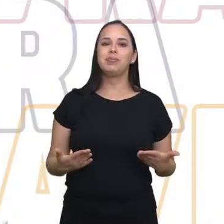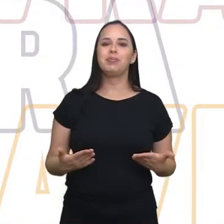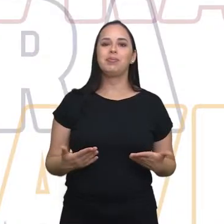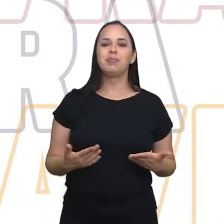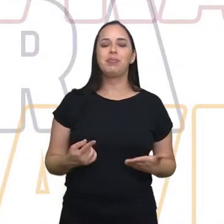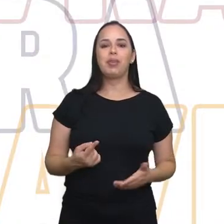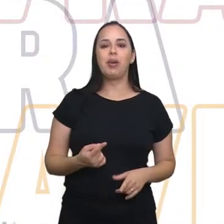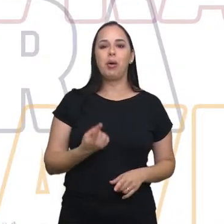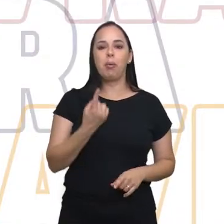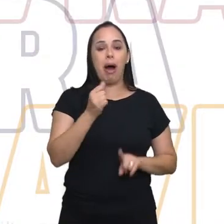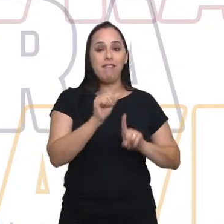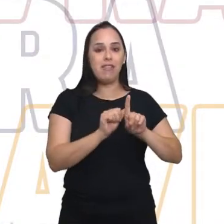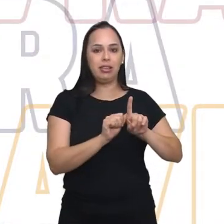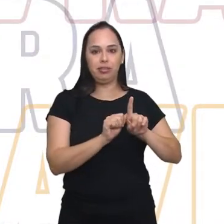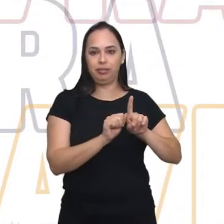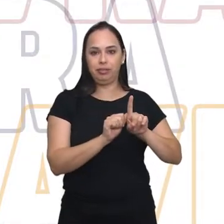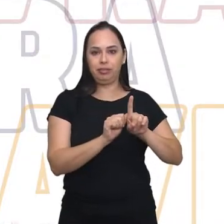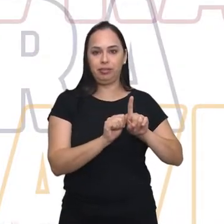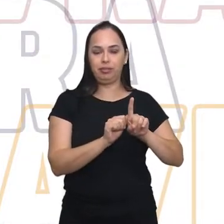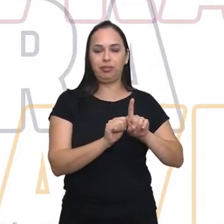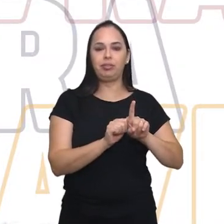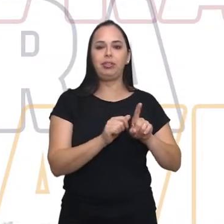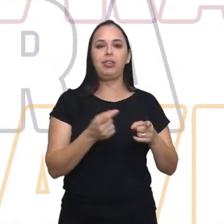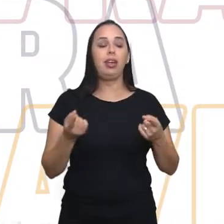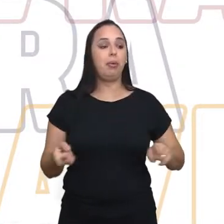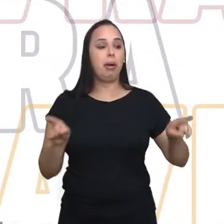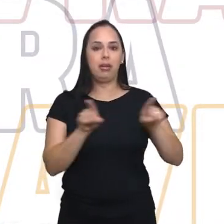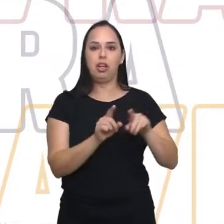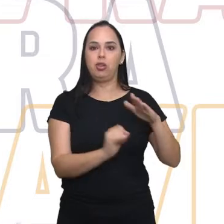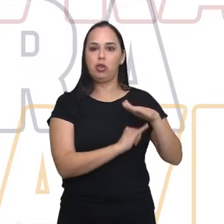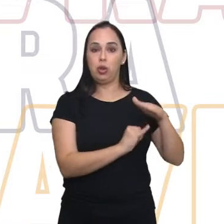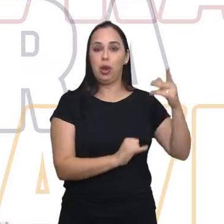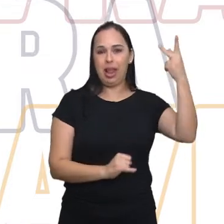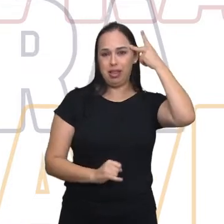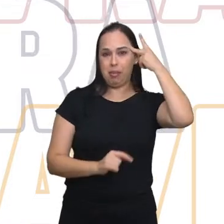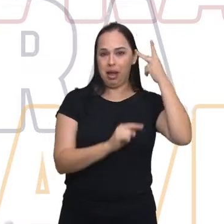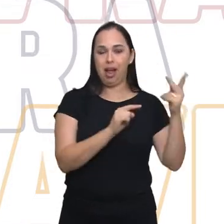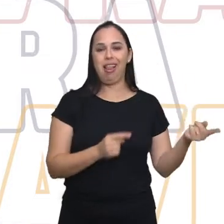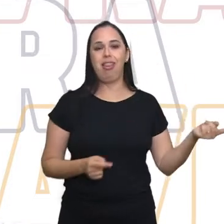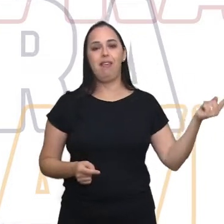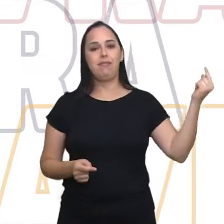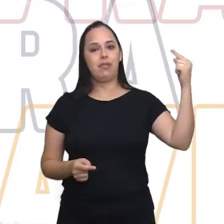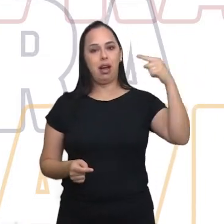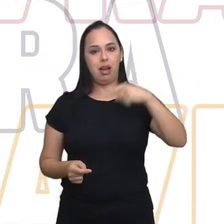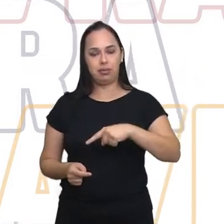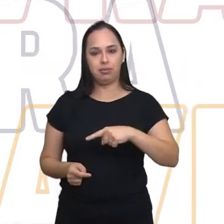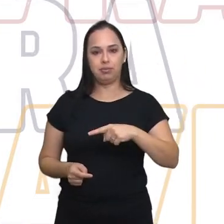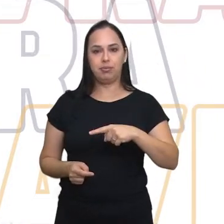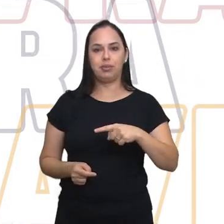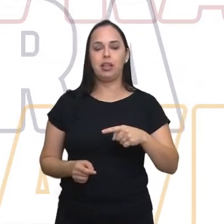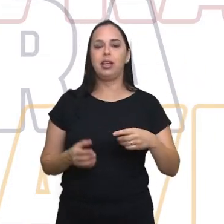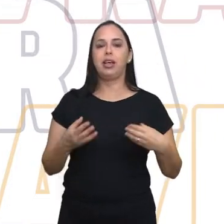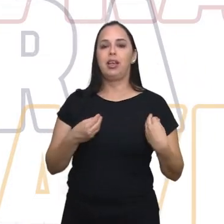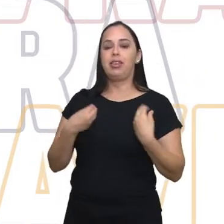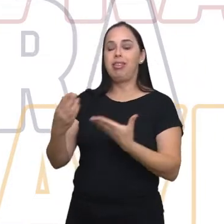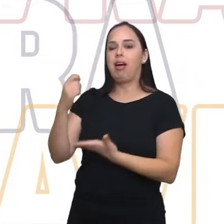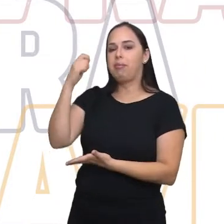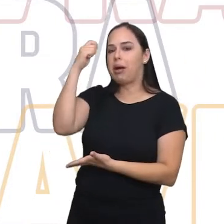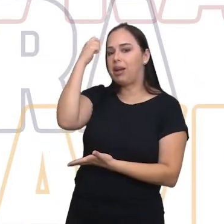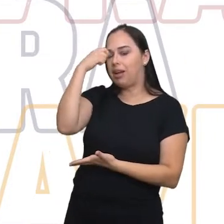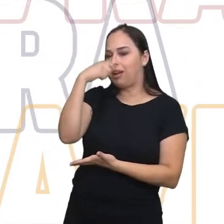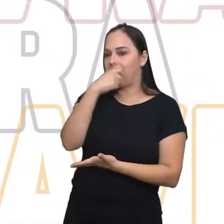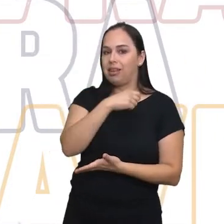Elas ganham, tem uma vez por mês um atendimento, nós temos uma parceria com o Instituto de São Paulo, que ele vem com um kit